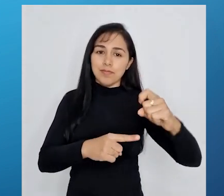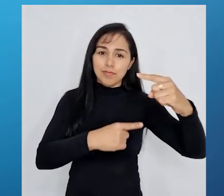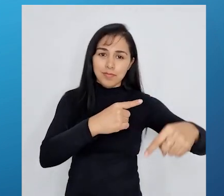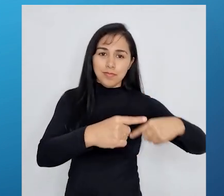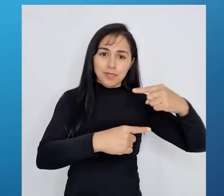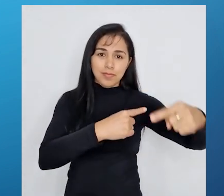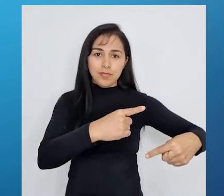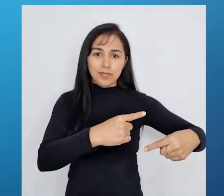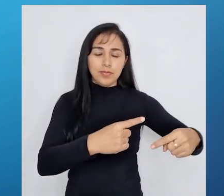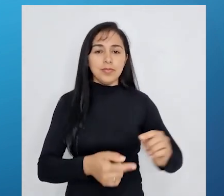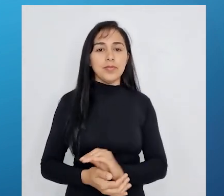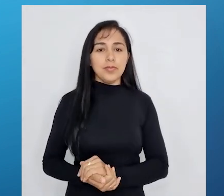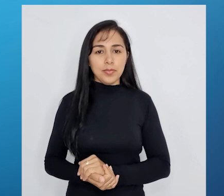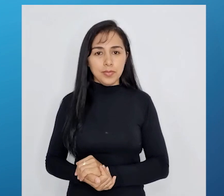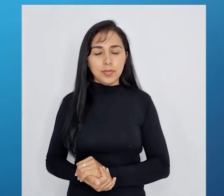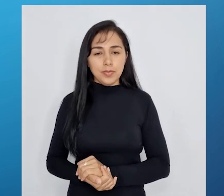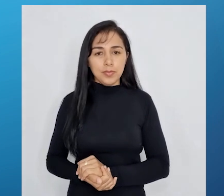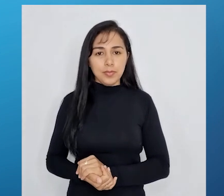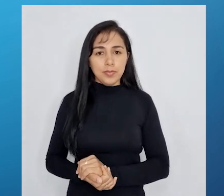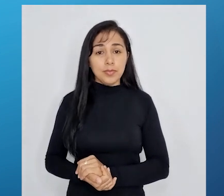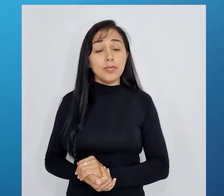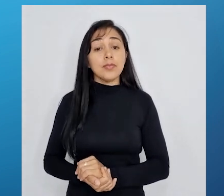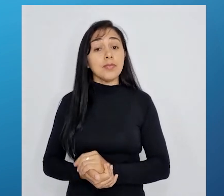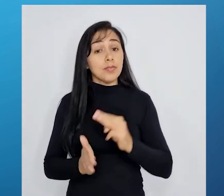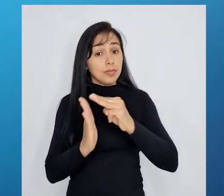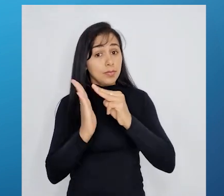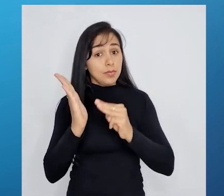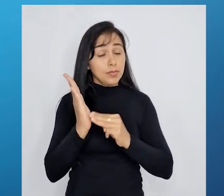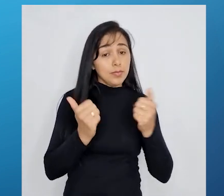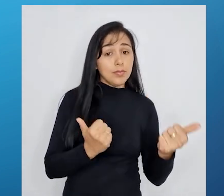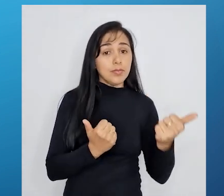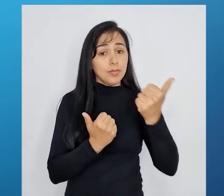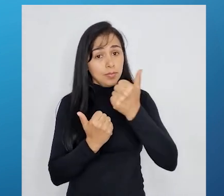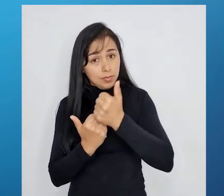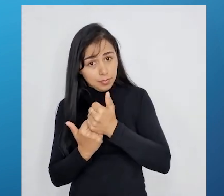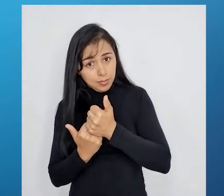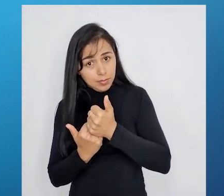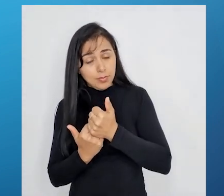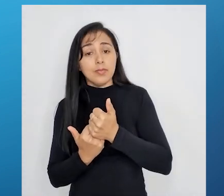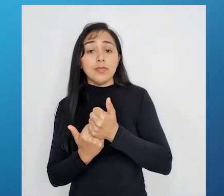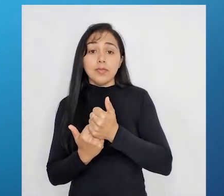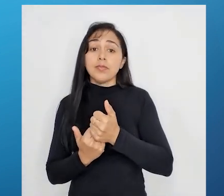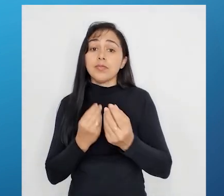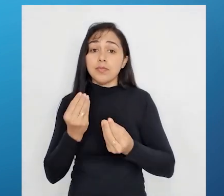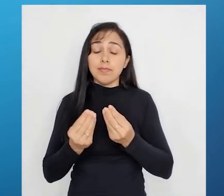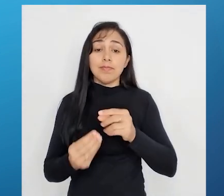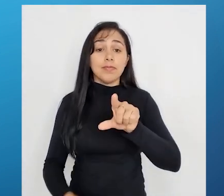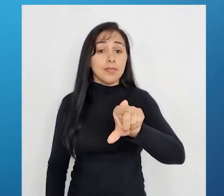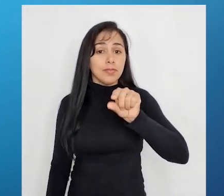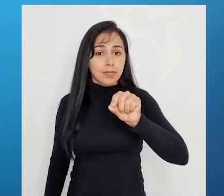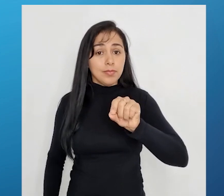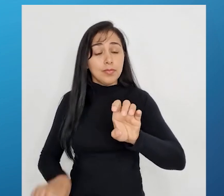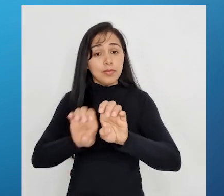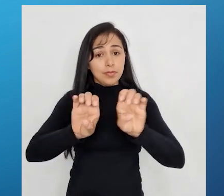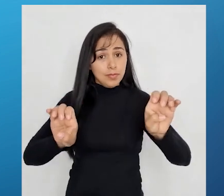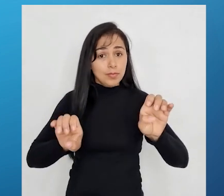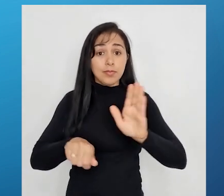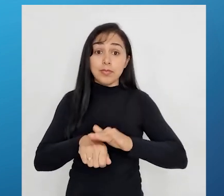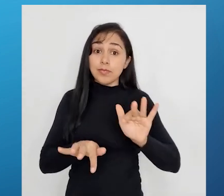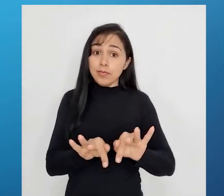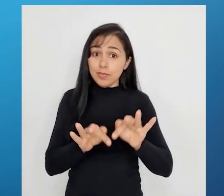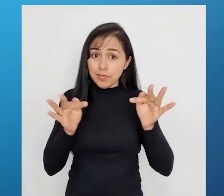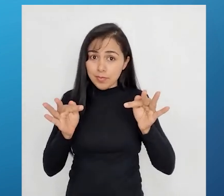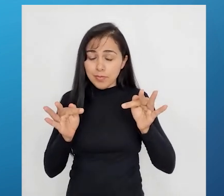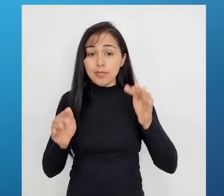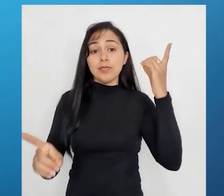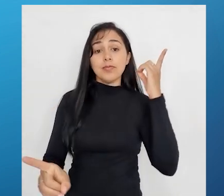substituição. Nós isolamos uma incógnita, aqui você achar que está mais fácil, e depois substitui na outra equação.